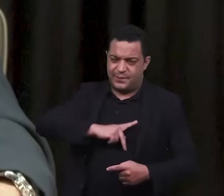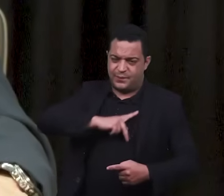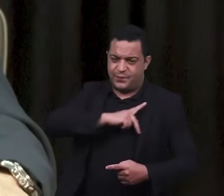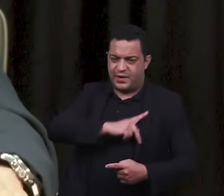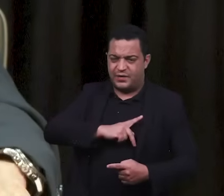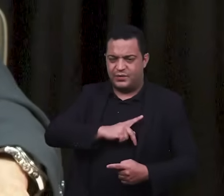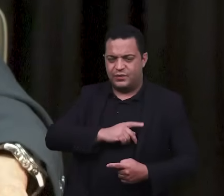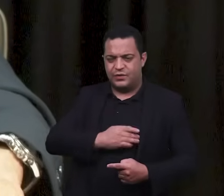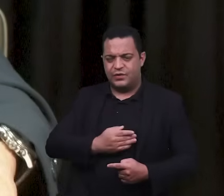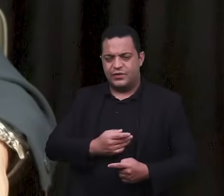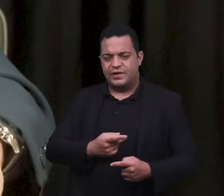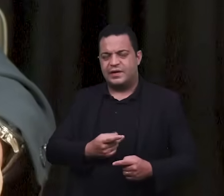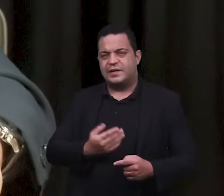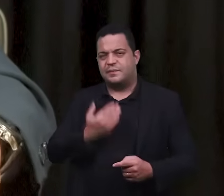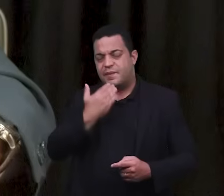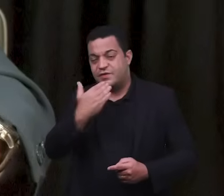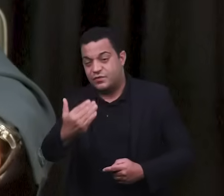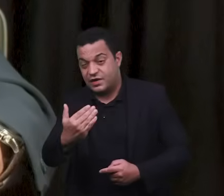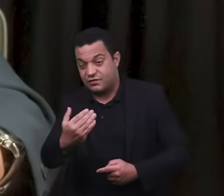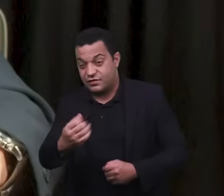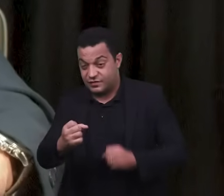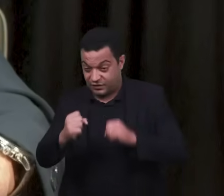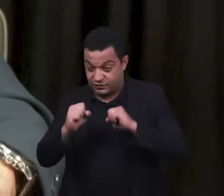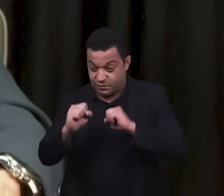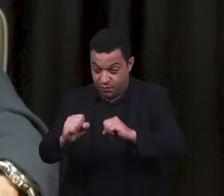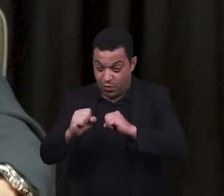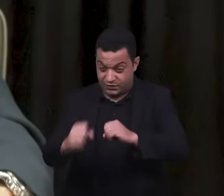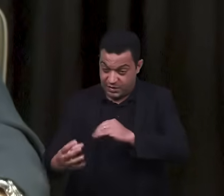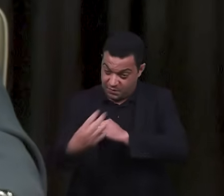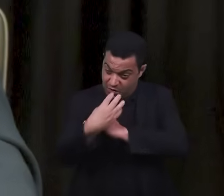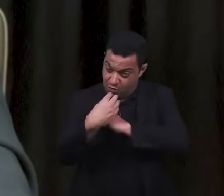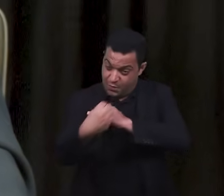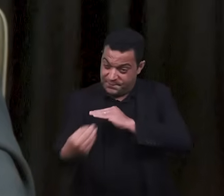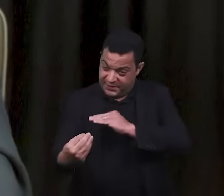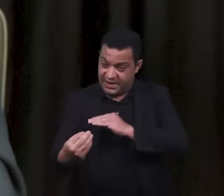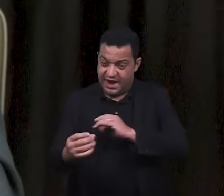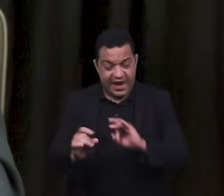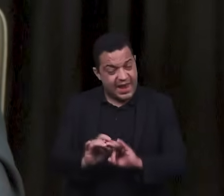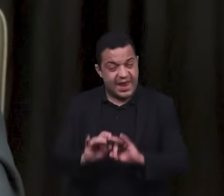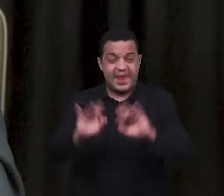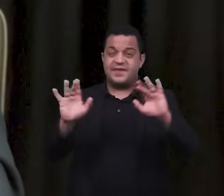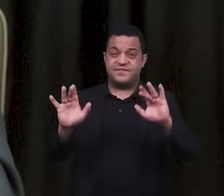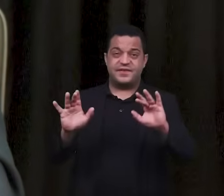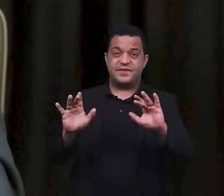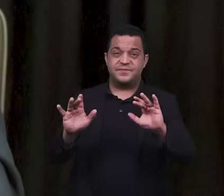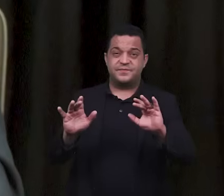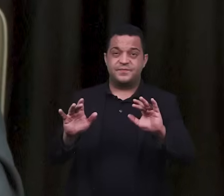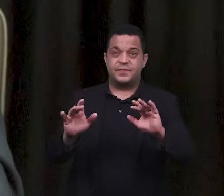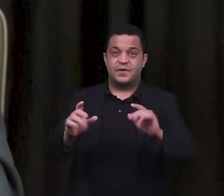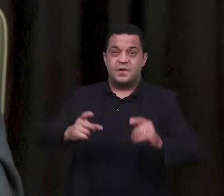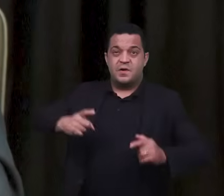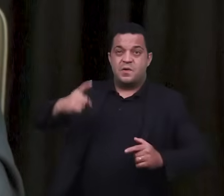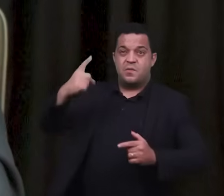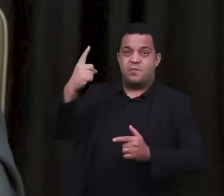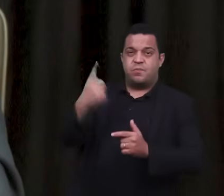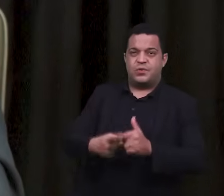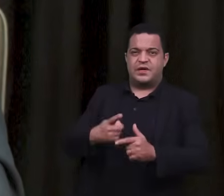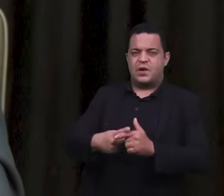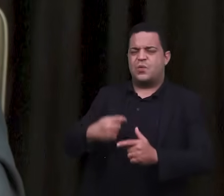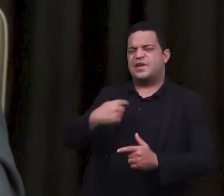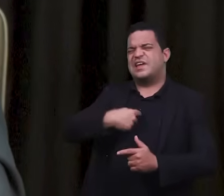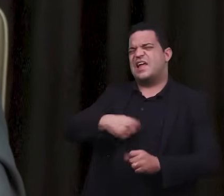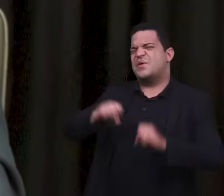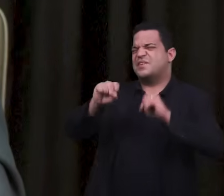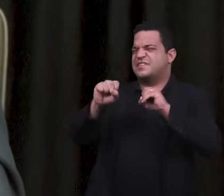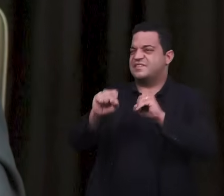assim, sede meus imitadores, assim como eu sou de Cristo. Isso aí. Ou seja, quando ele fala